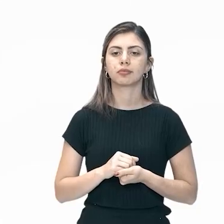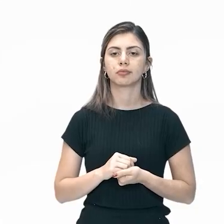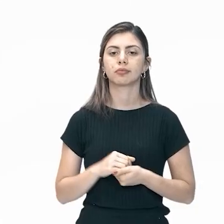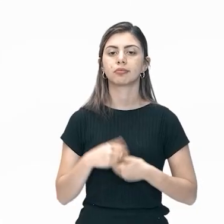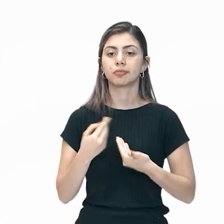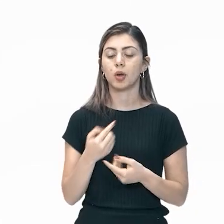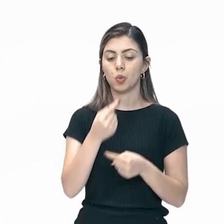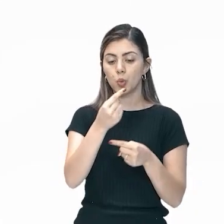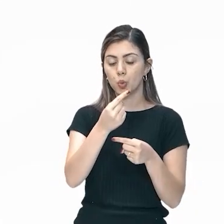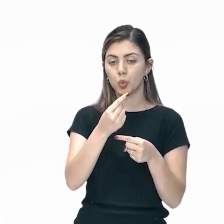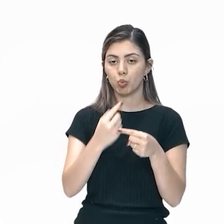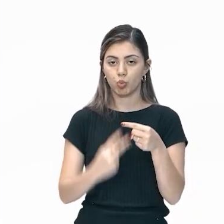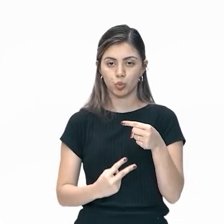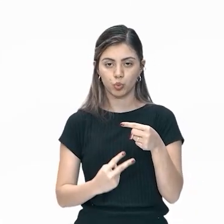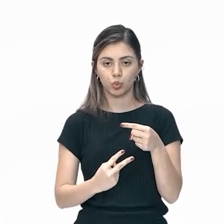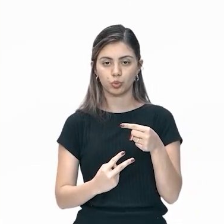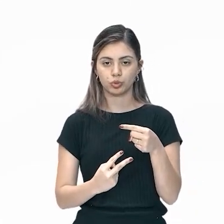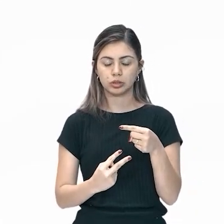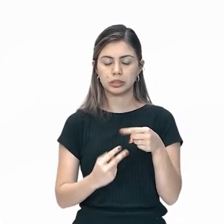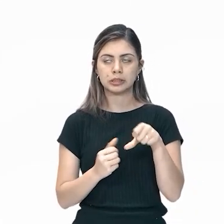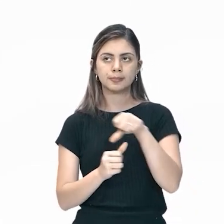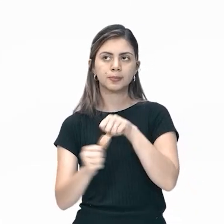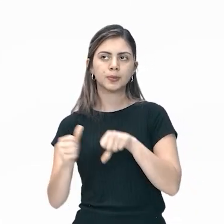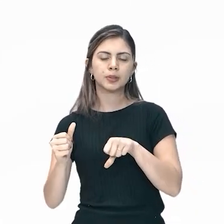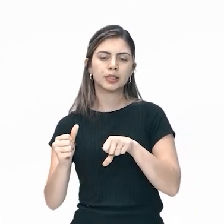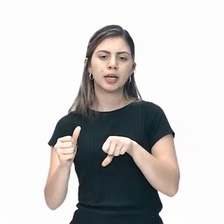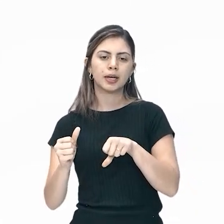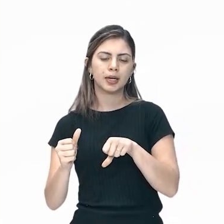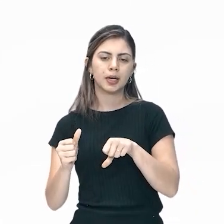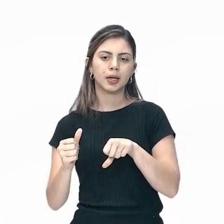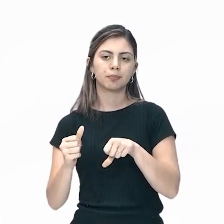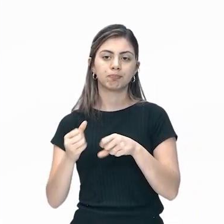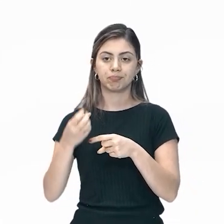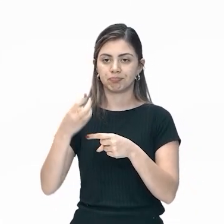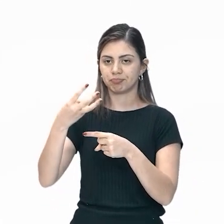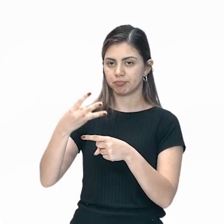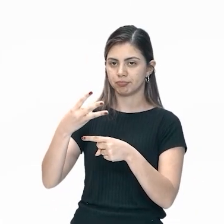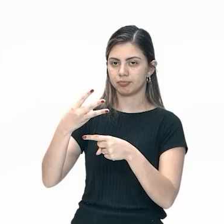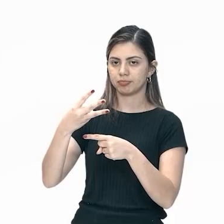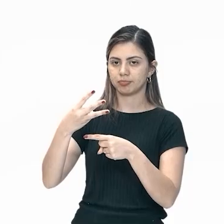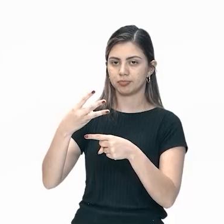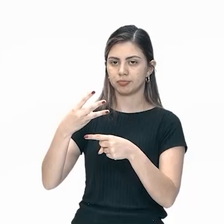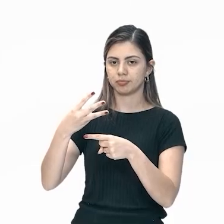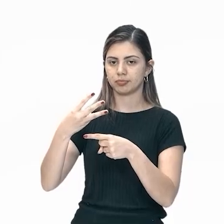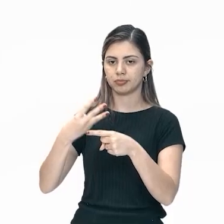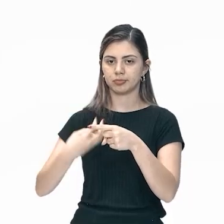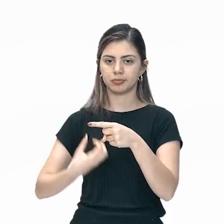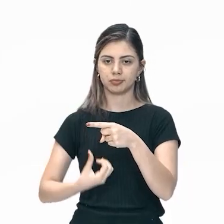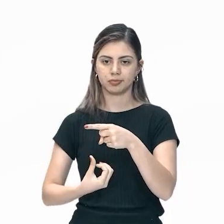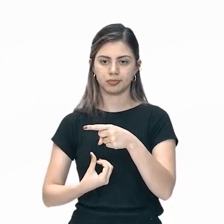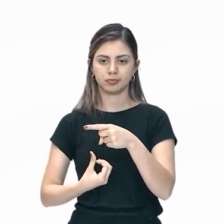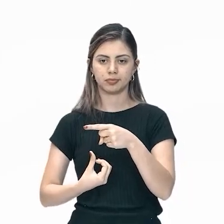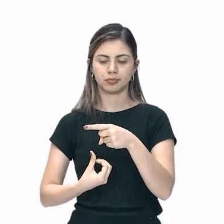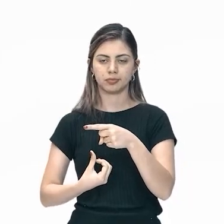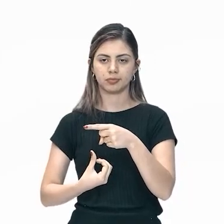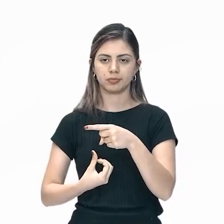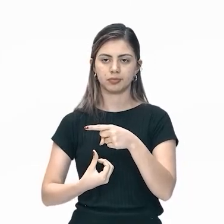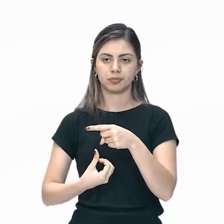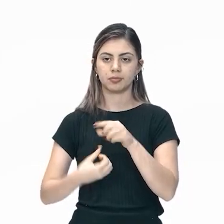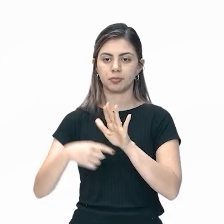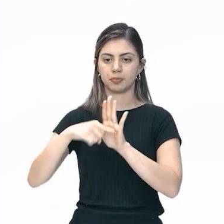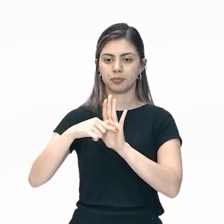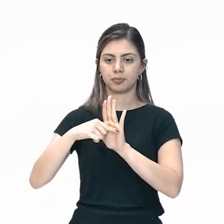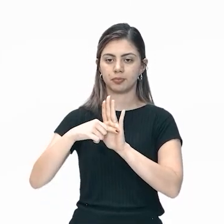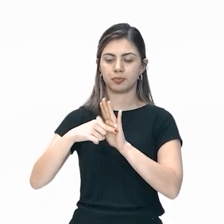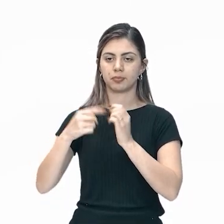1 sobre 2 em 3 sobre 6 menos